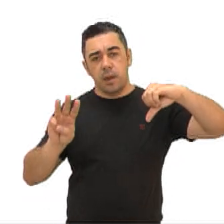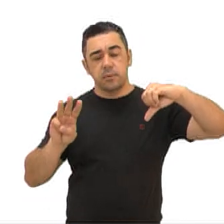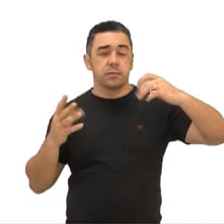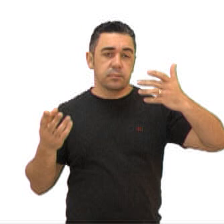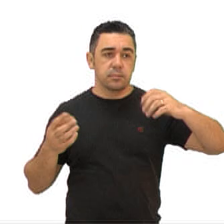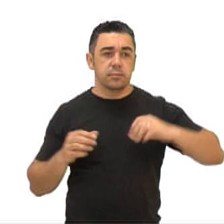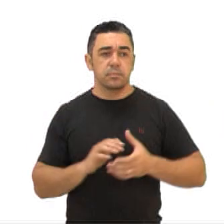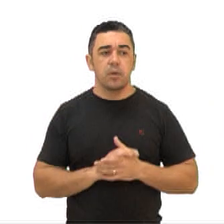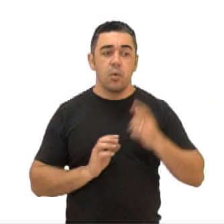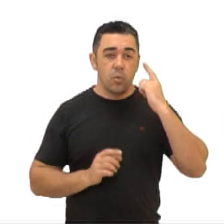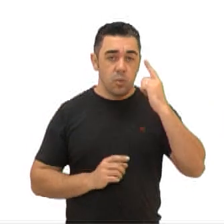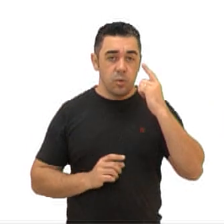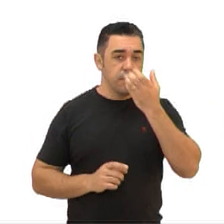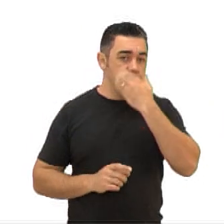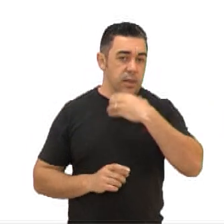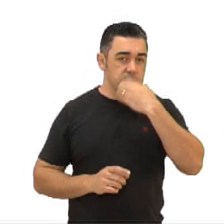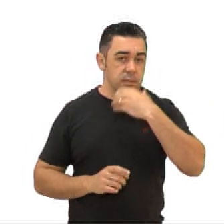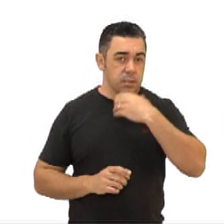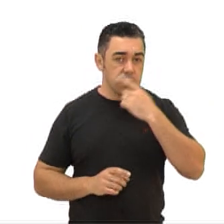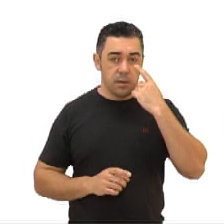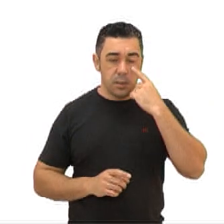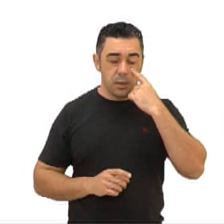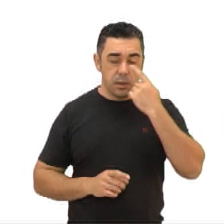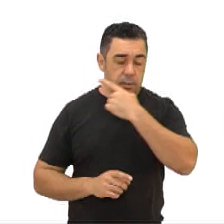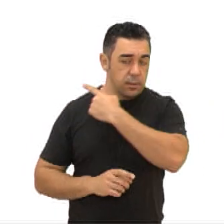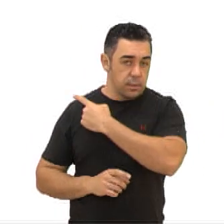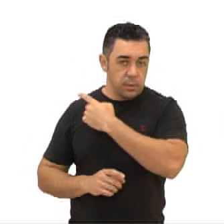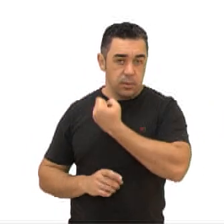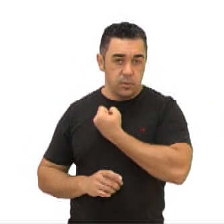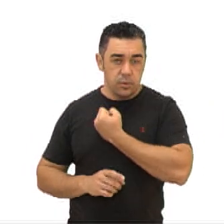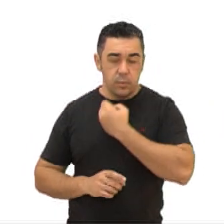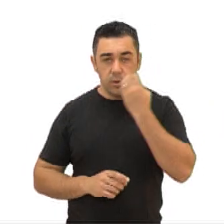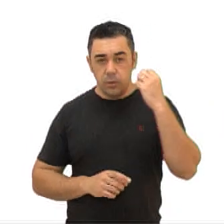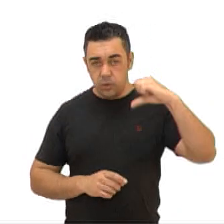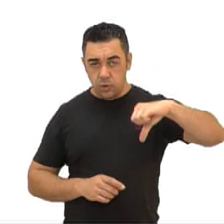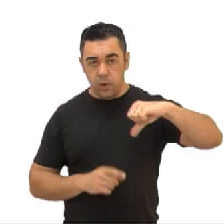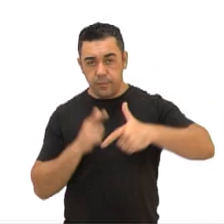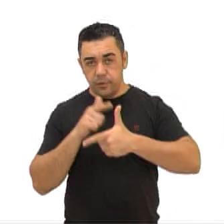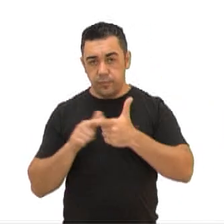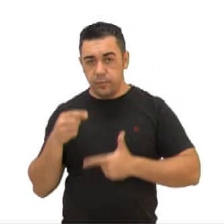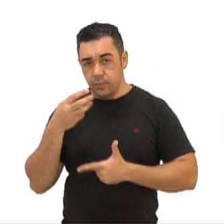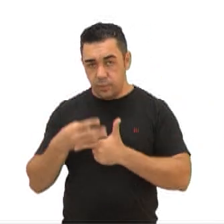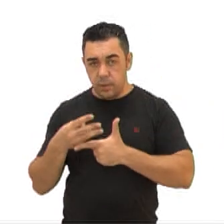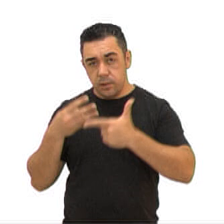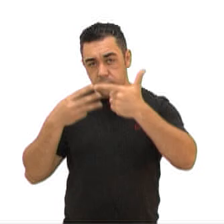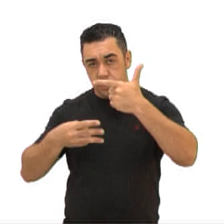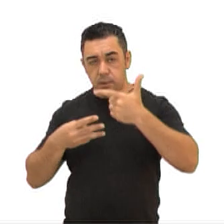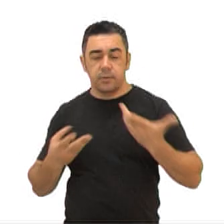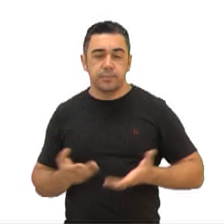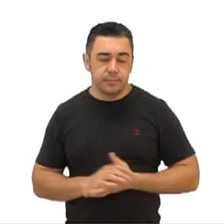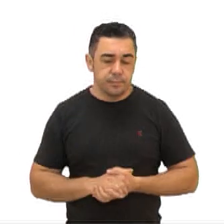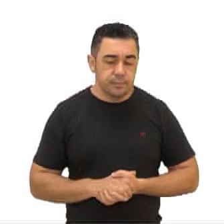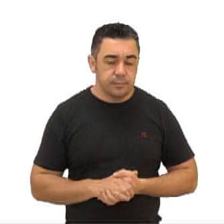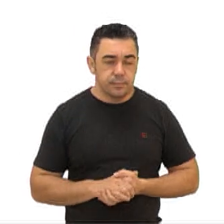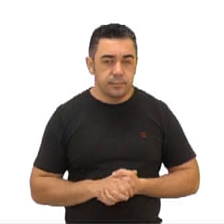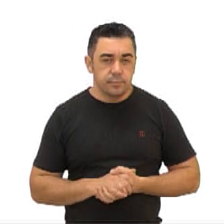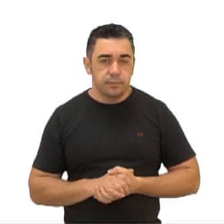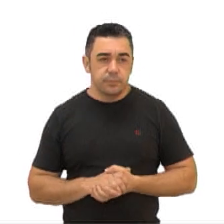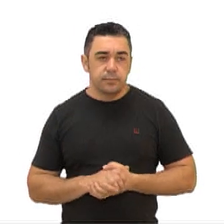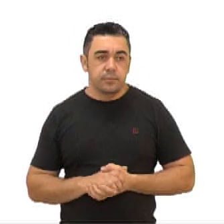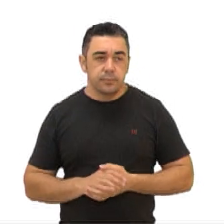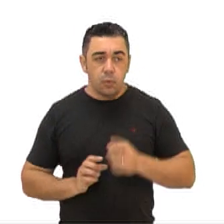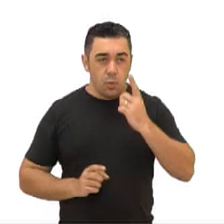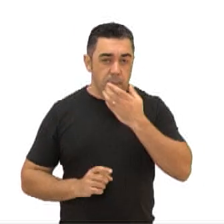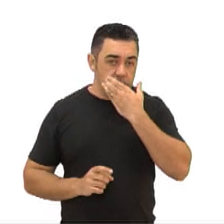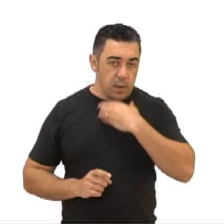maçãs. Então, uma maçã, se você pegar o valor 9 dividir pelas 3 maçãs, você tem o valor 3.